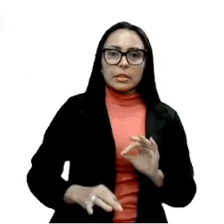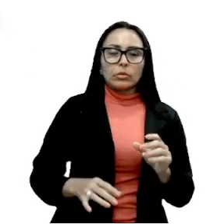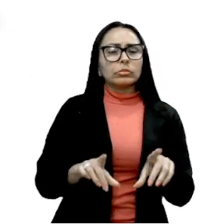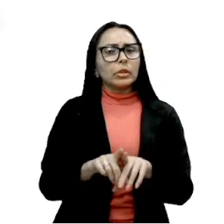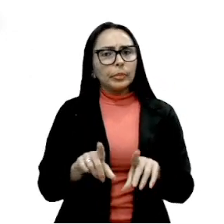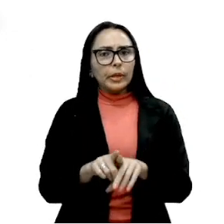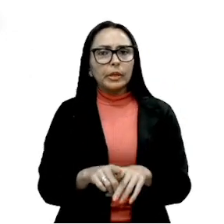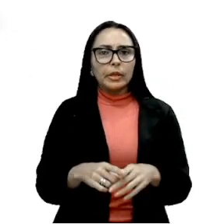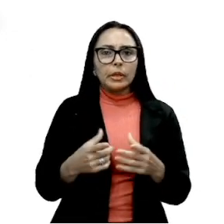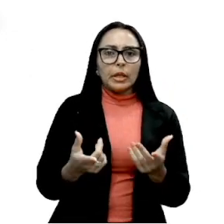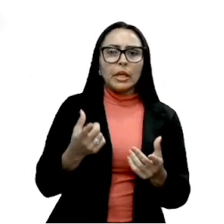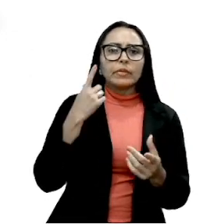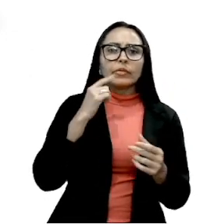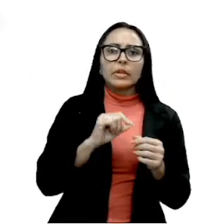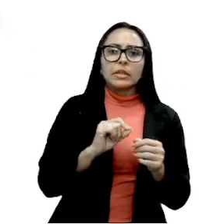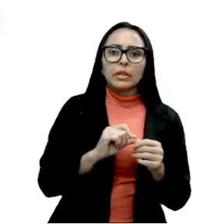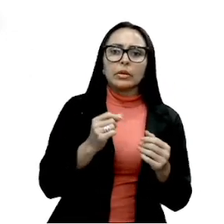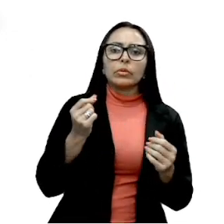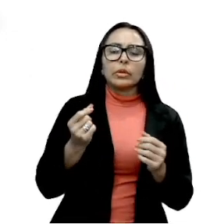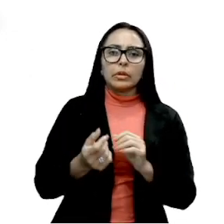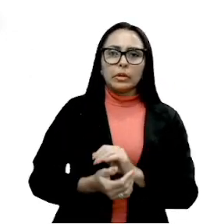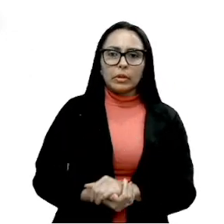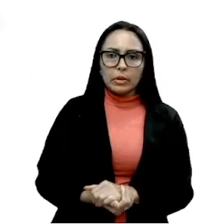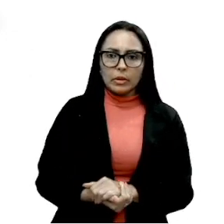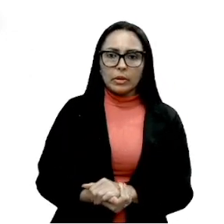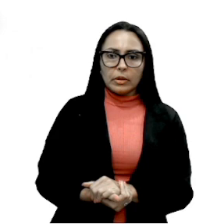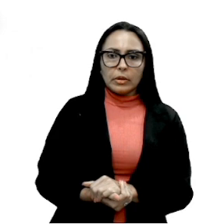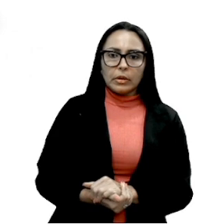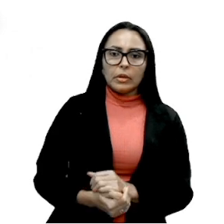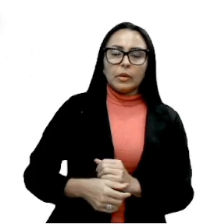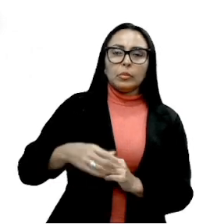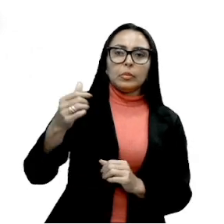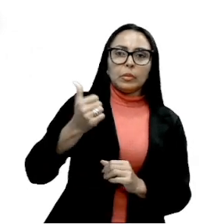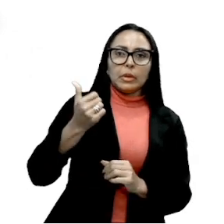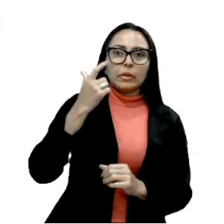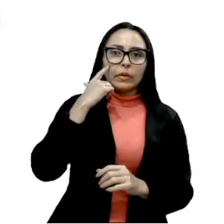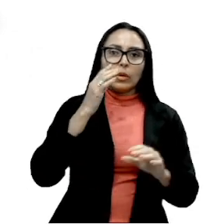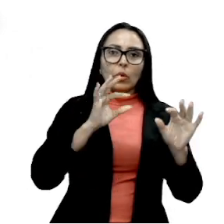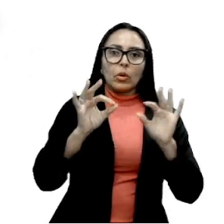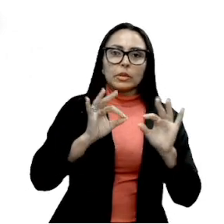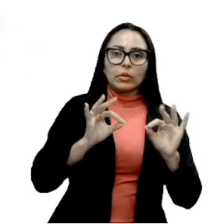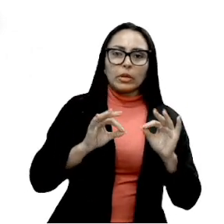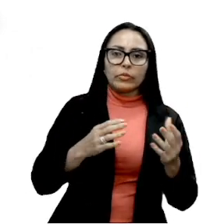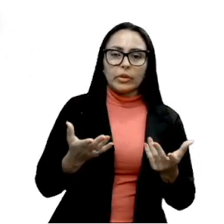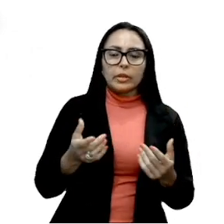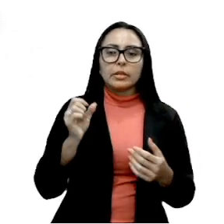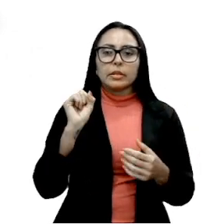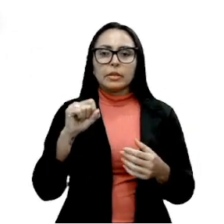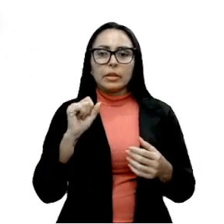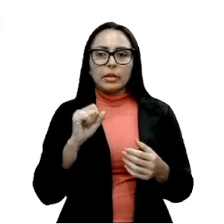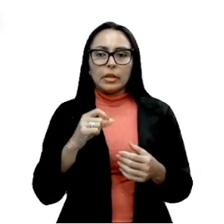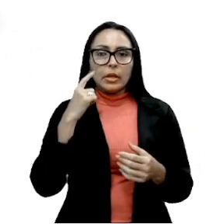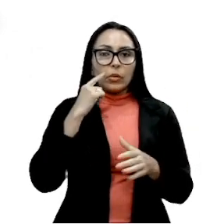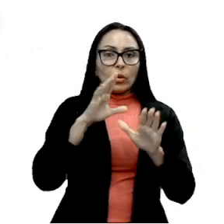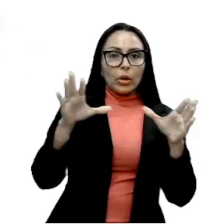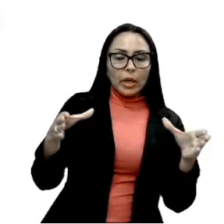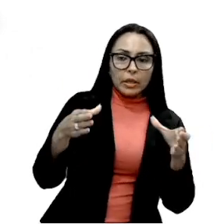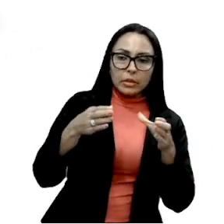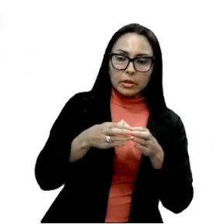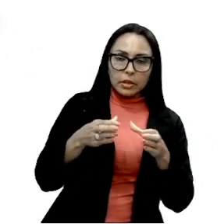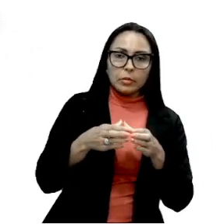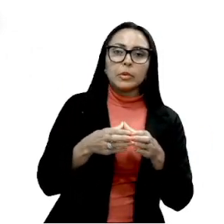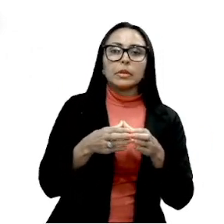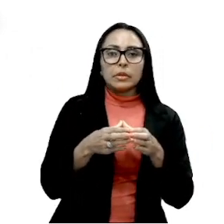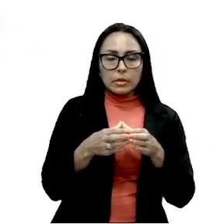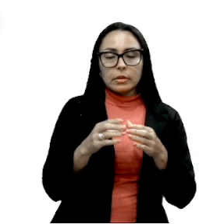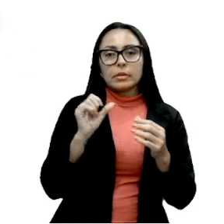O que é que a produção vai fazer? A produção vai ver, primeira coisa, preparar o café, que a equipe, como a equipe chega normalmente bem cedo, vai